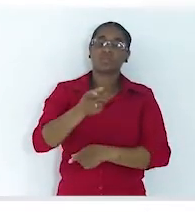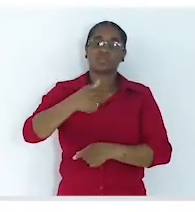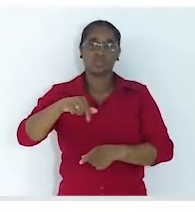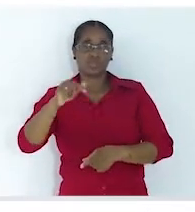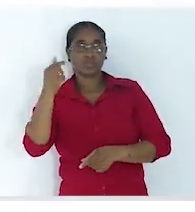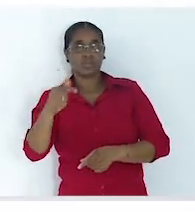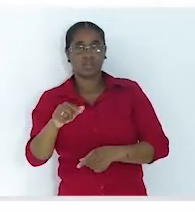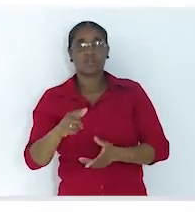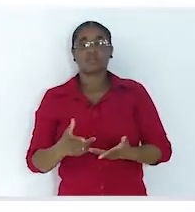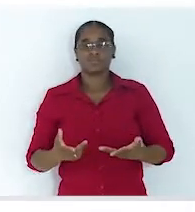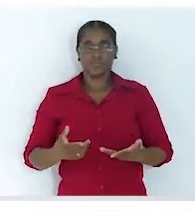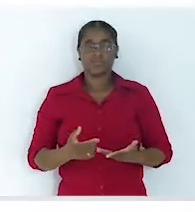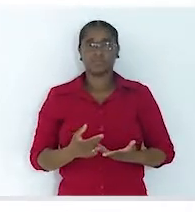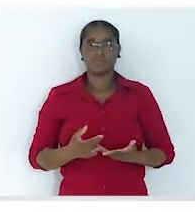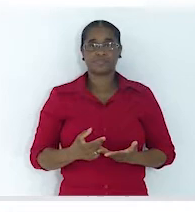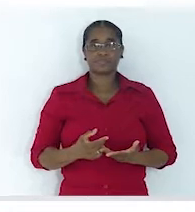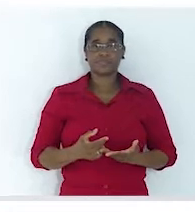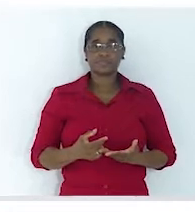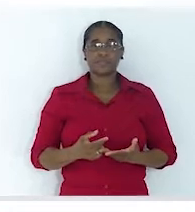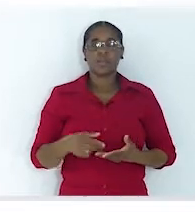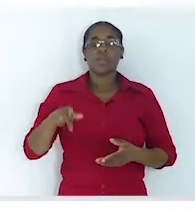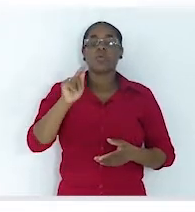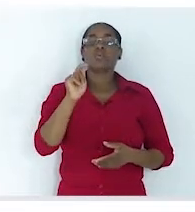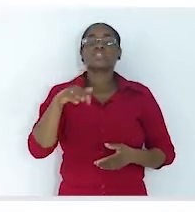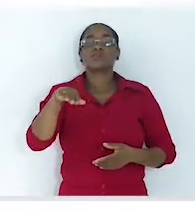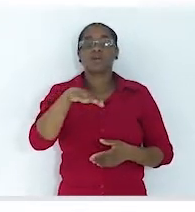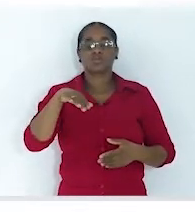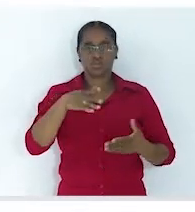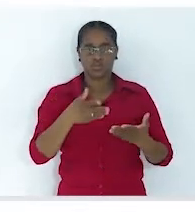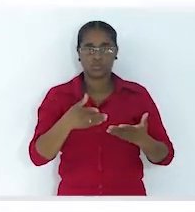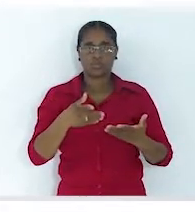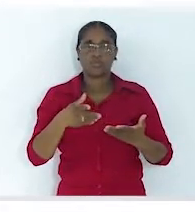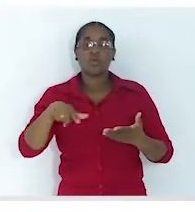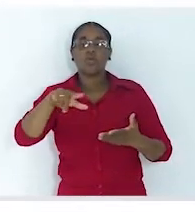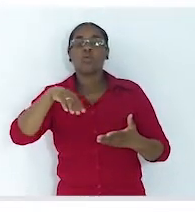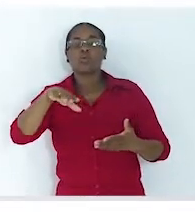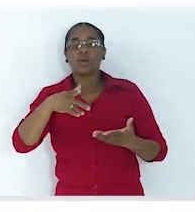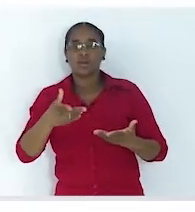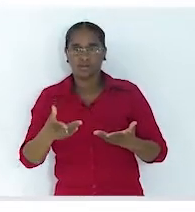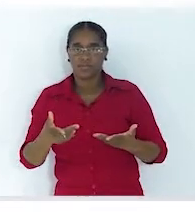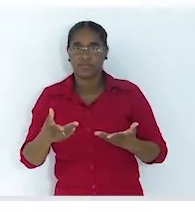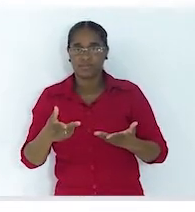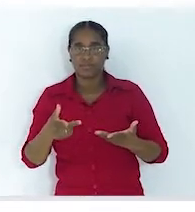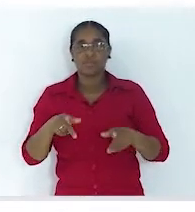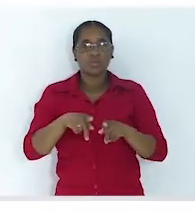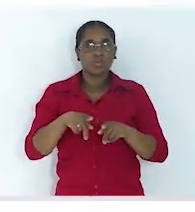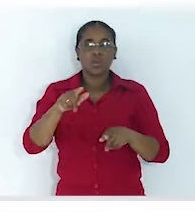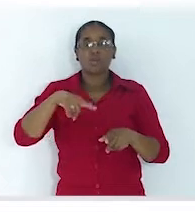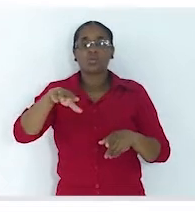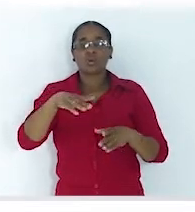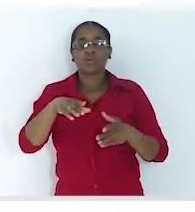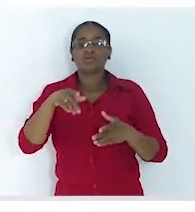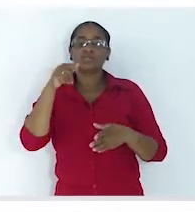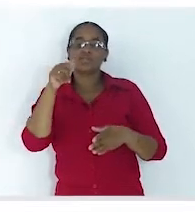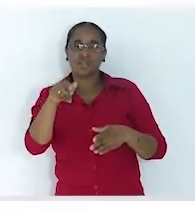da narrativa que vamos ter, é o espaço, ok? O lugar. Tal qual o espaço lá onde